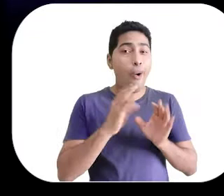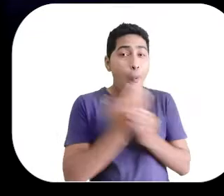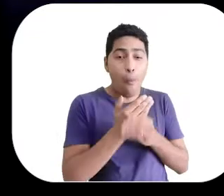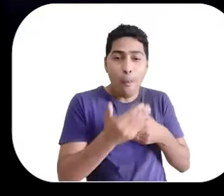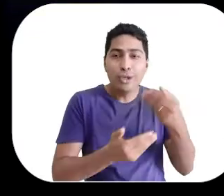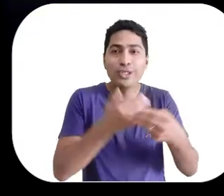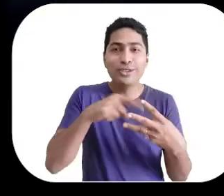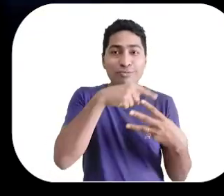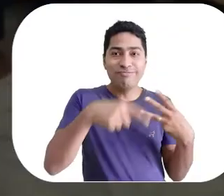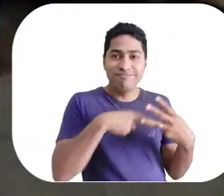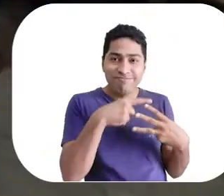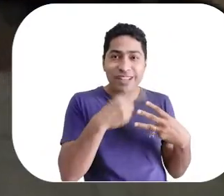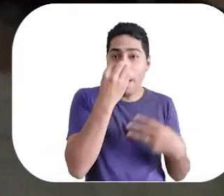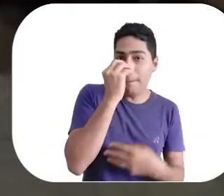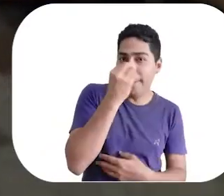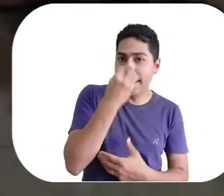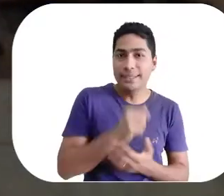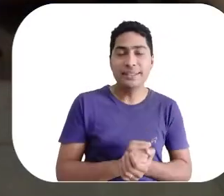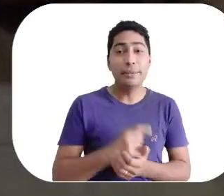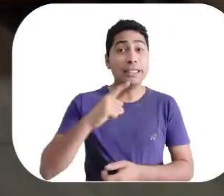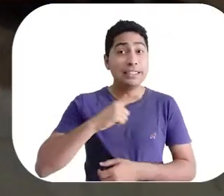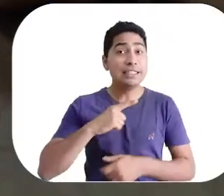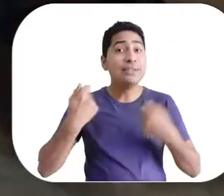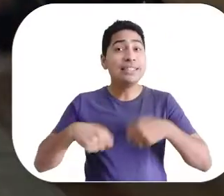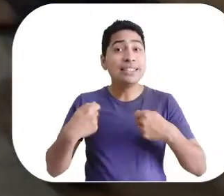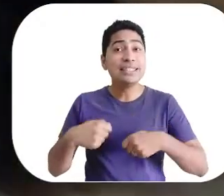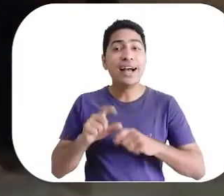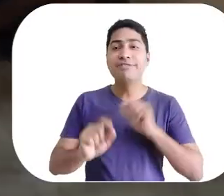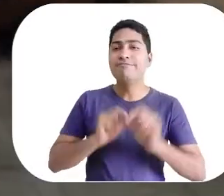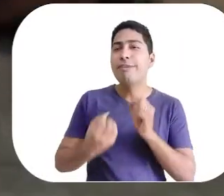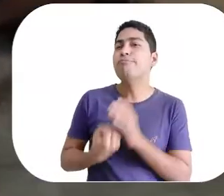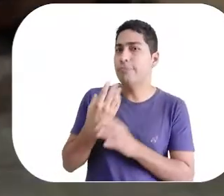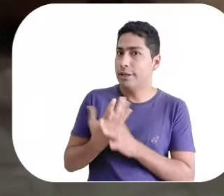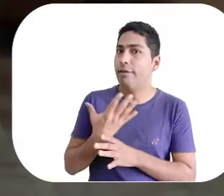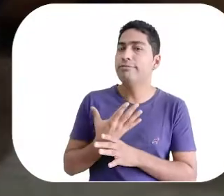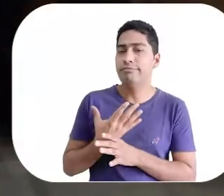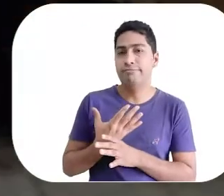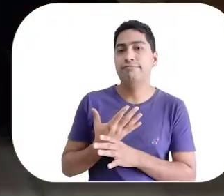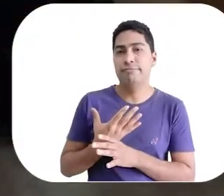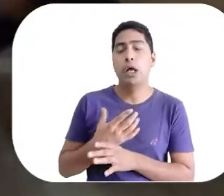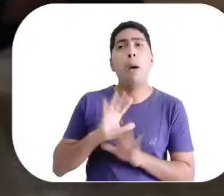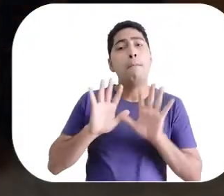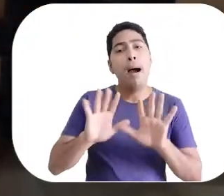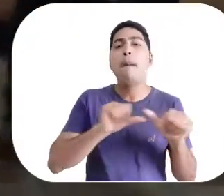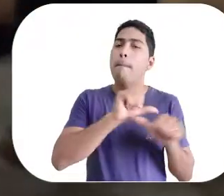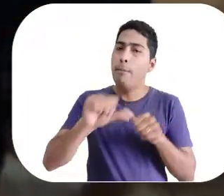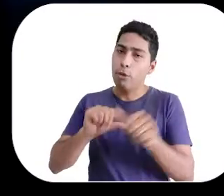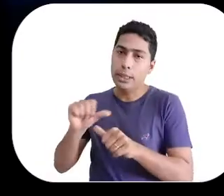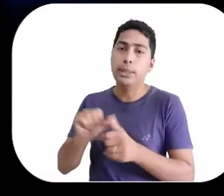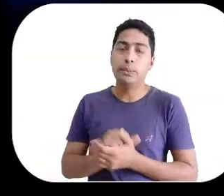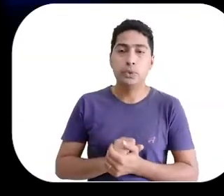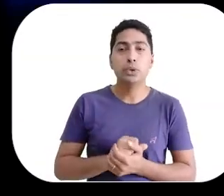do trio de criação, de um trio de palhaçaria, havia uma necessidade de criação muito grande. A gente só fez mudar os rumos de um